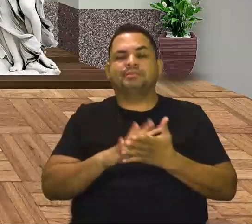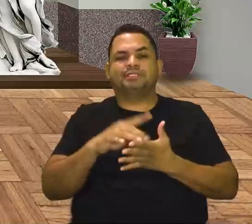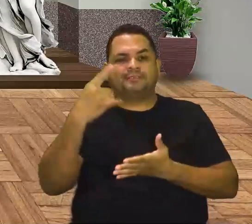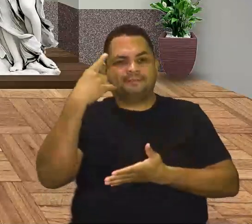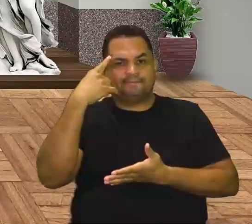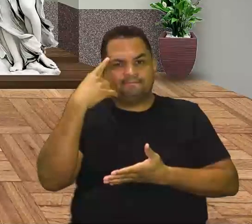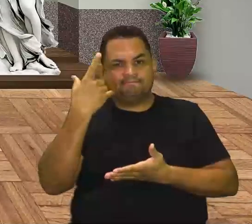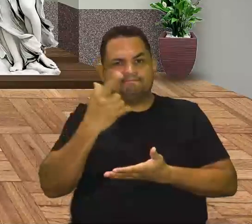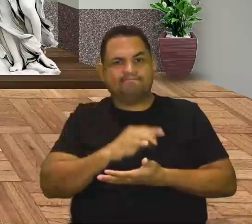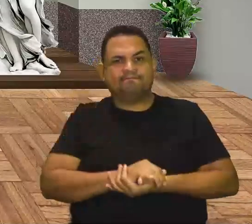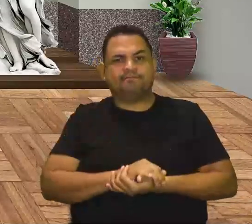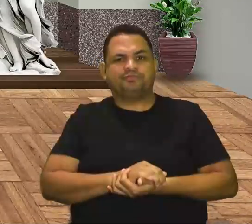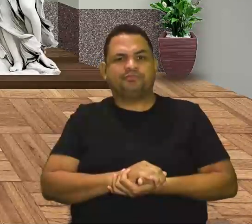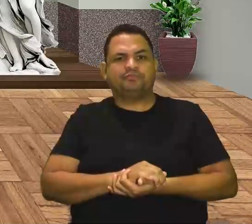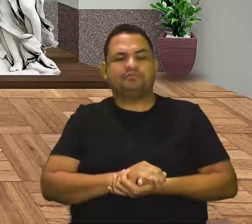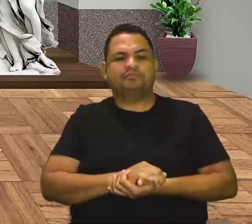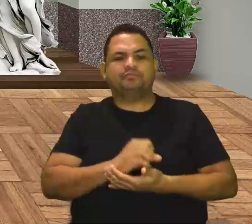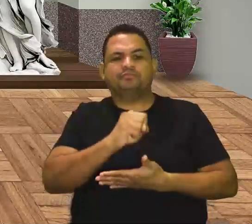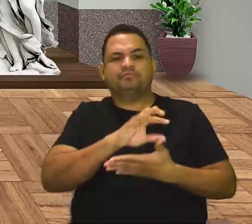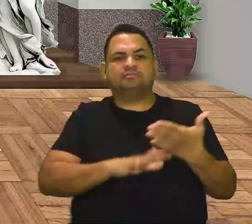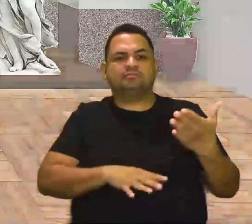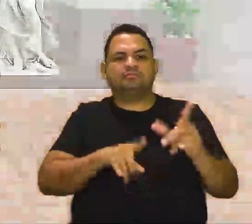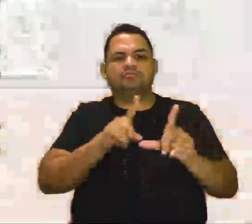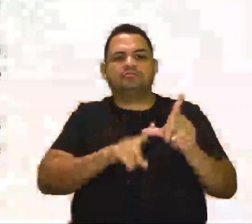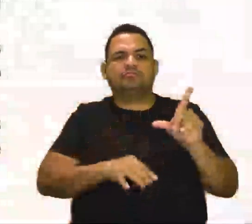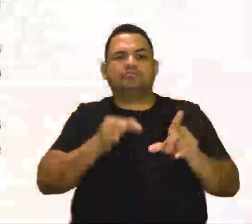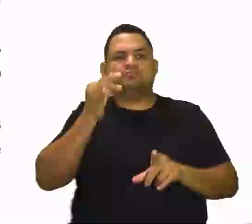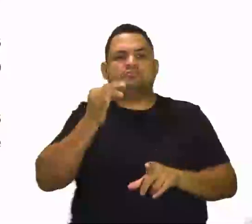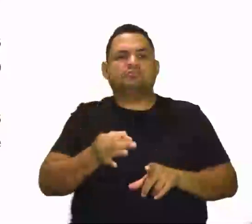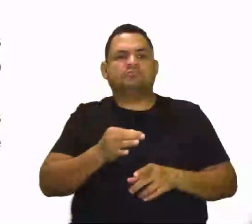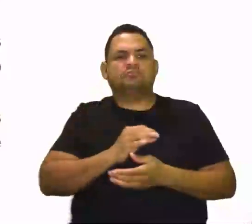cangaço. Então, por isso que a questão correta aí é a letra